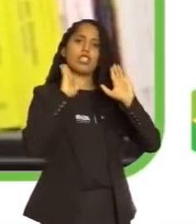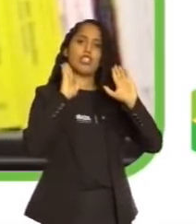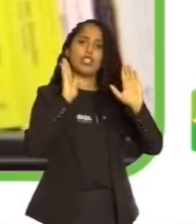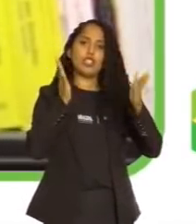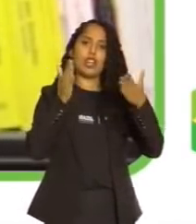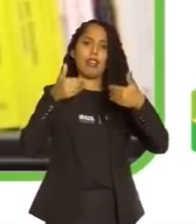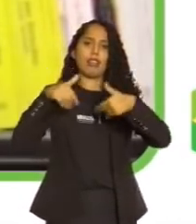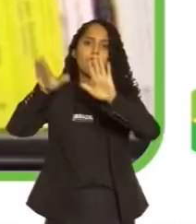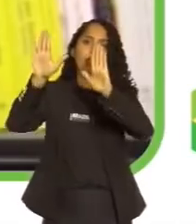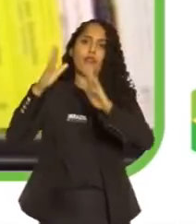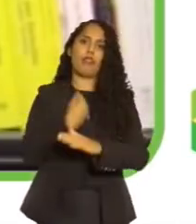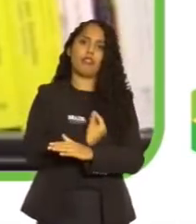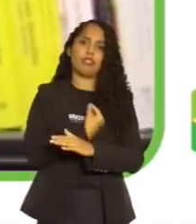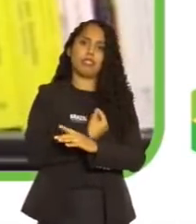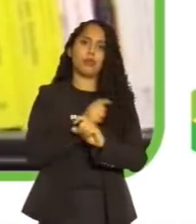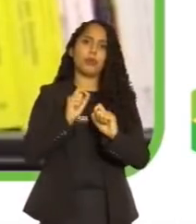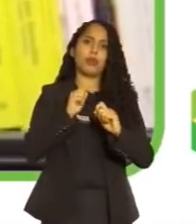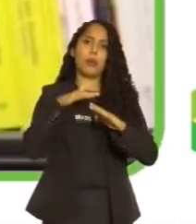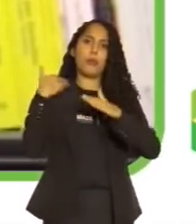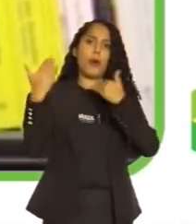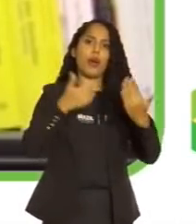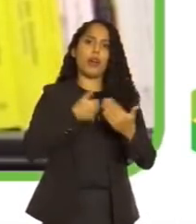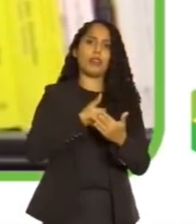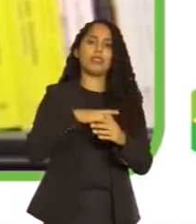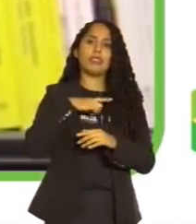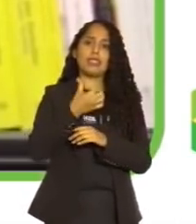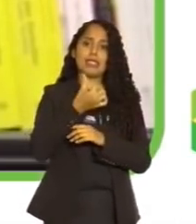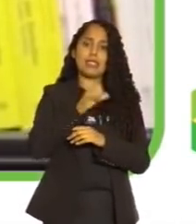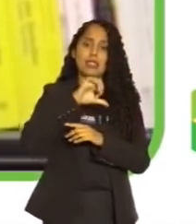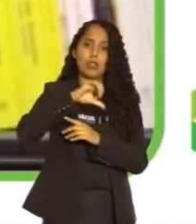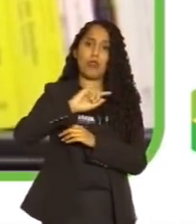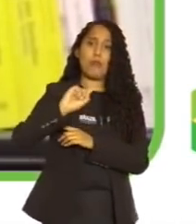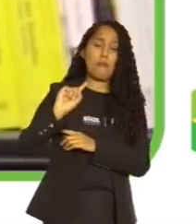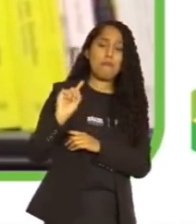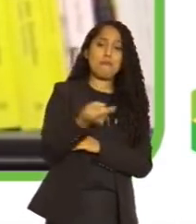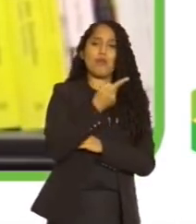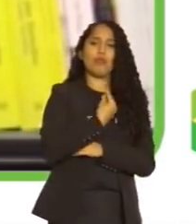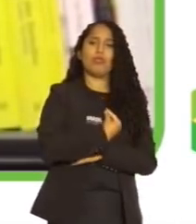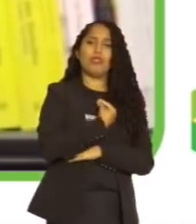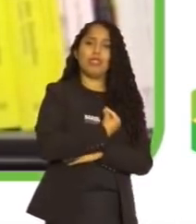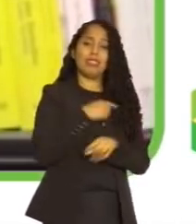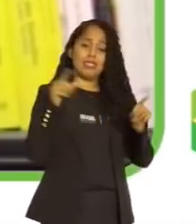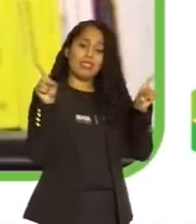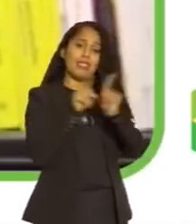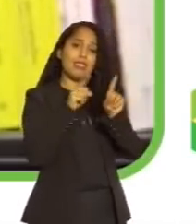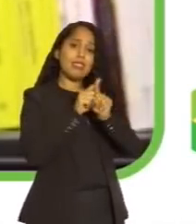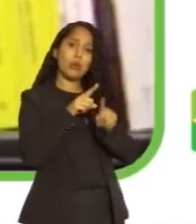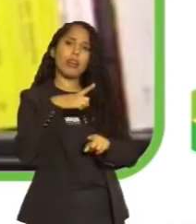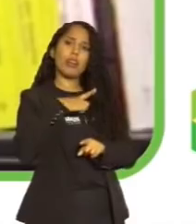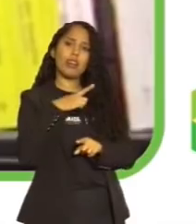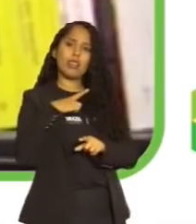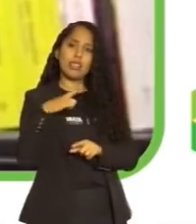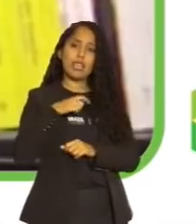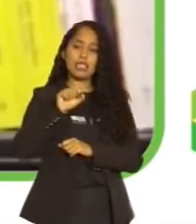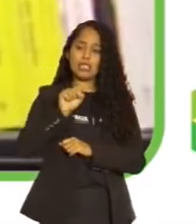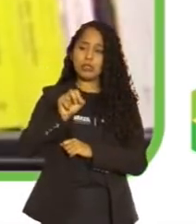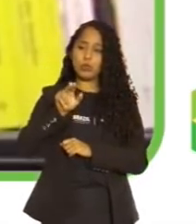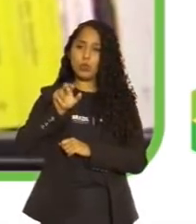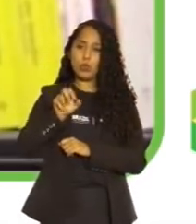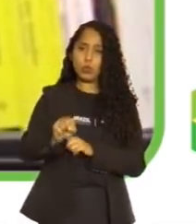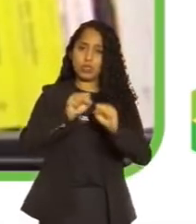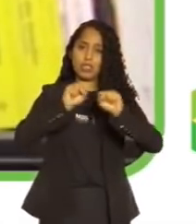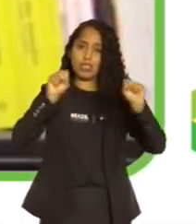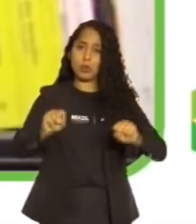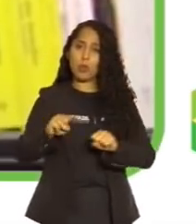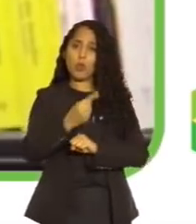de 369 mil brasileiros e a desruptura completa do SUS, Sistema Único de Saúde, que sempre